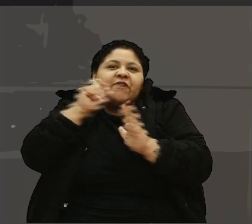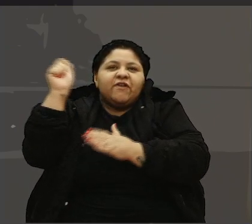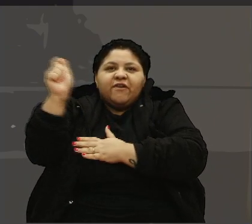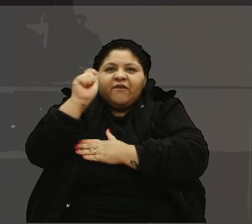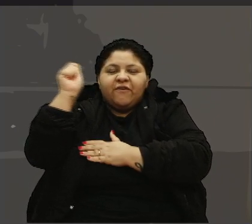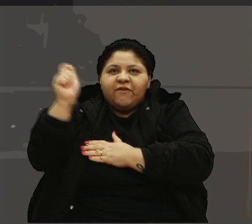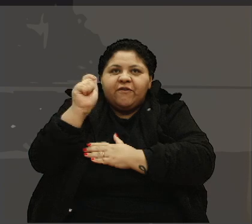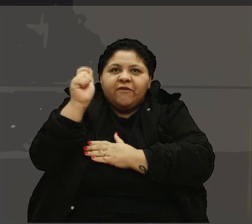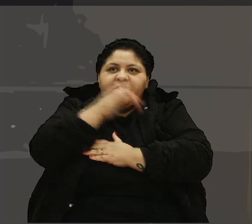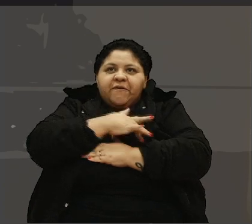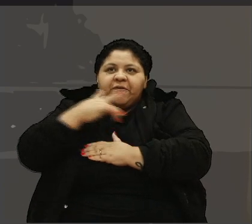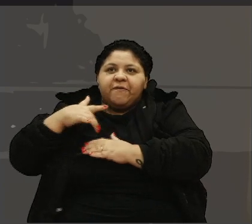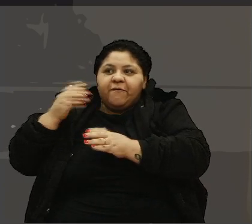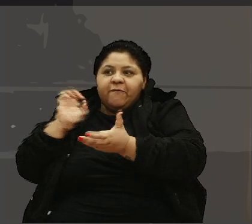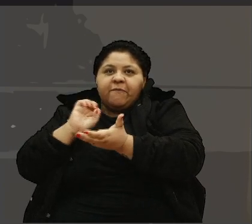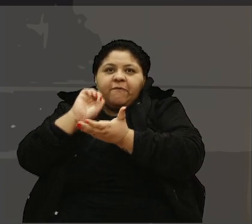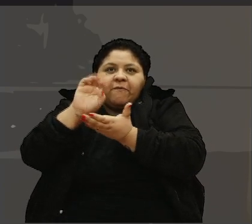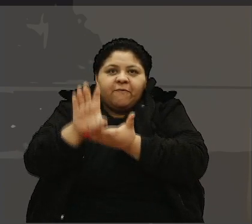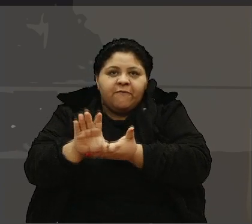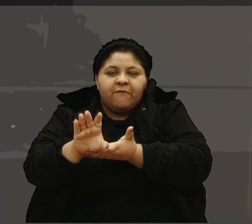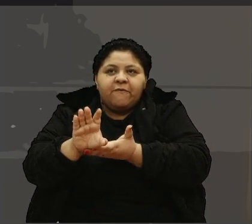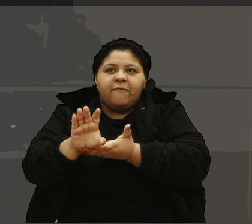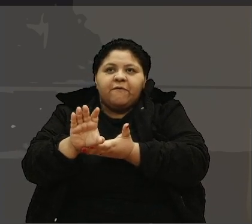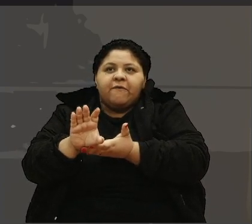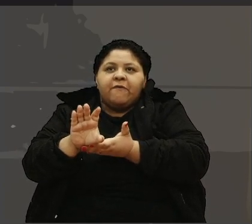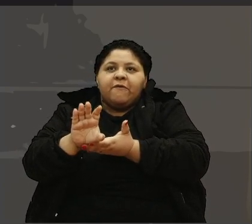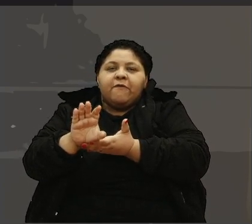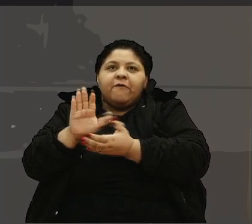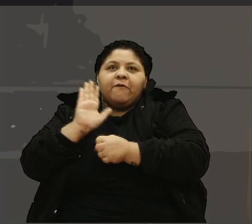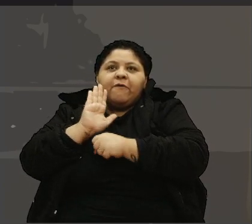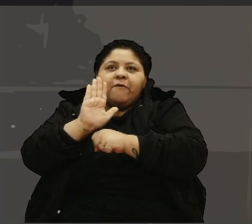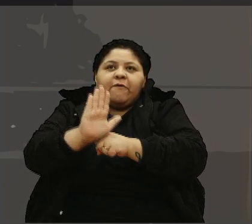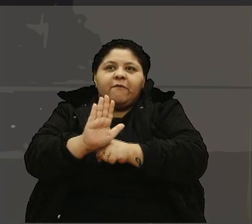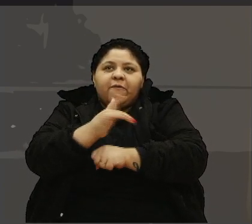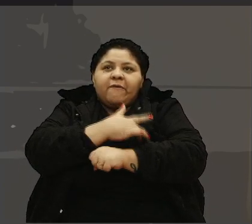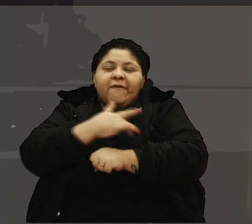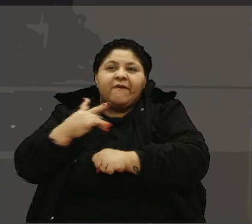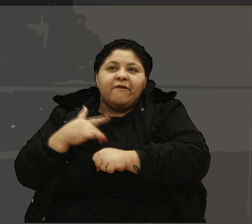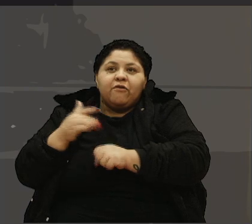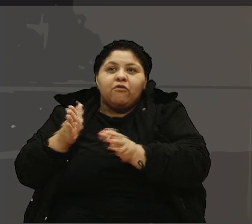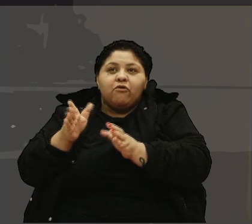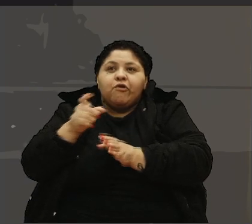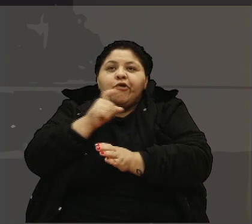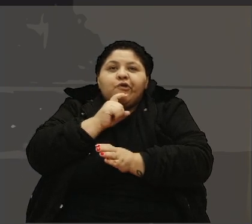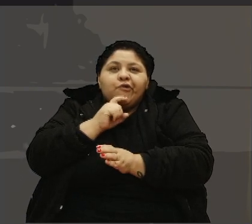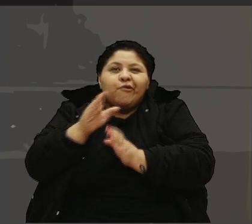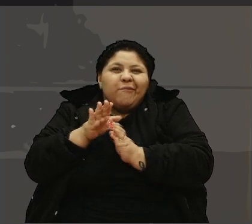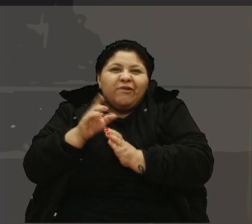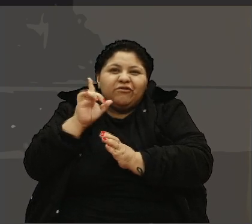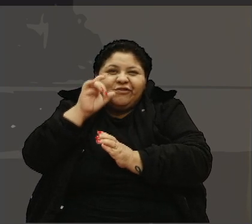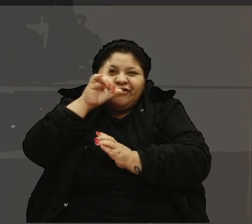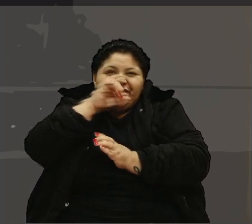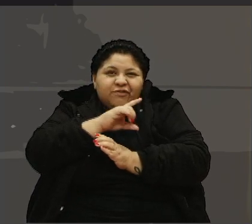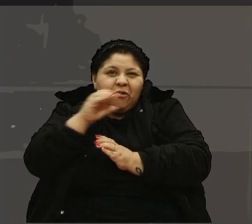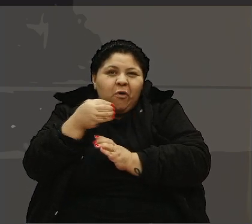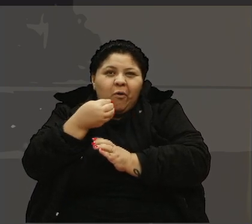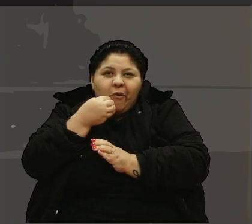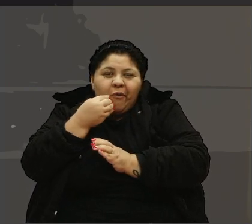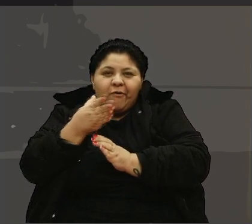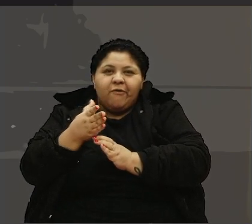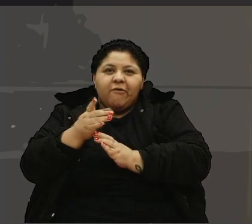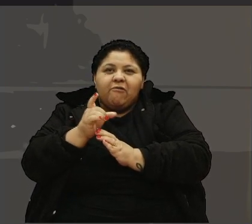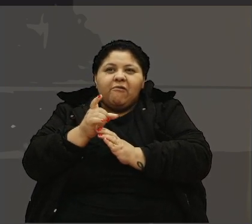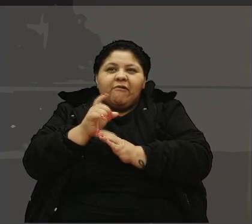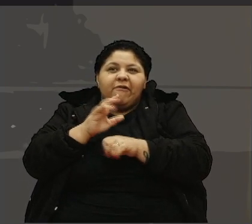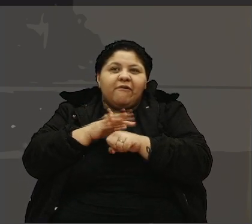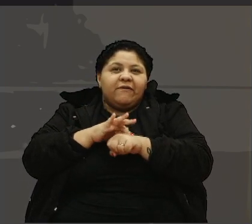com a saúde, destina recursos para reforçar a assistência à saúde durante o inverno, período crítico e, claro, essas